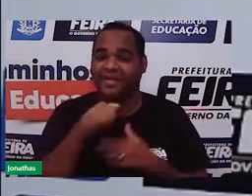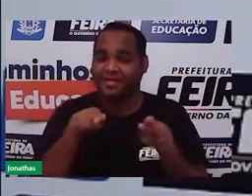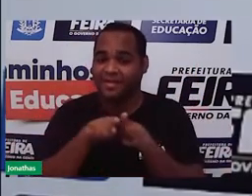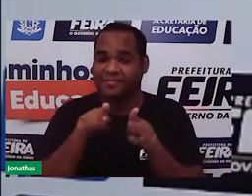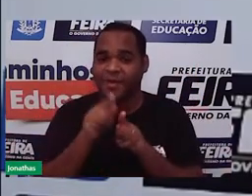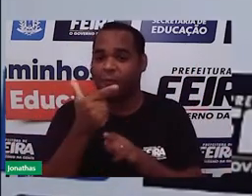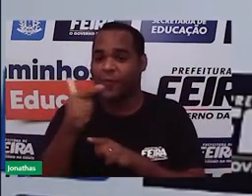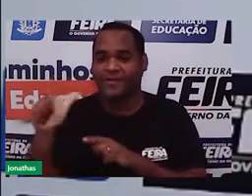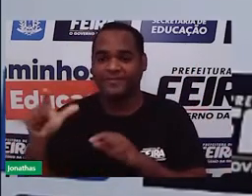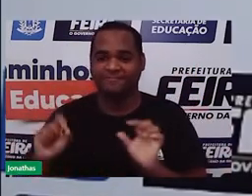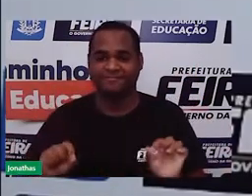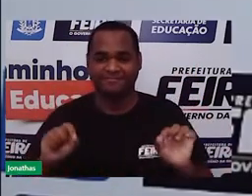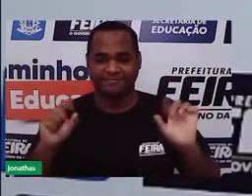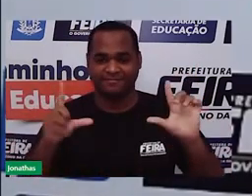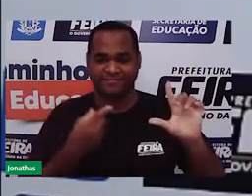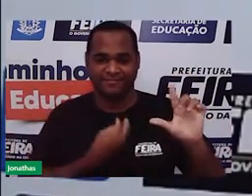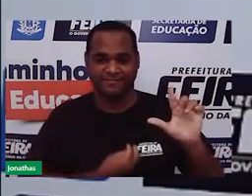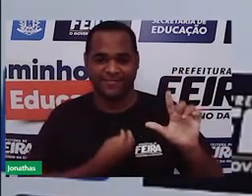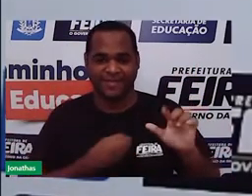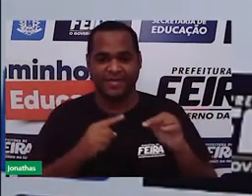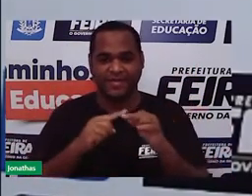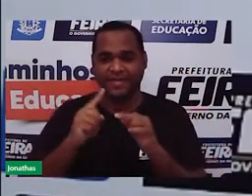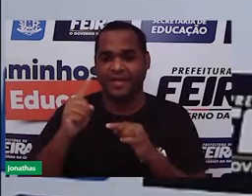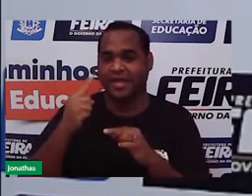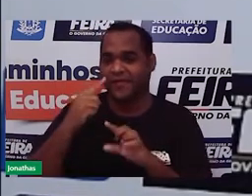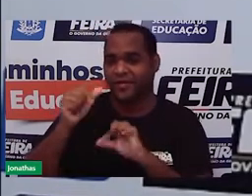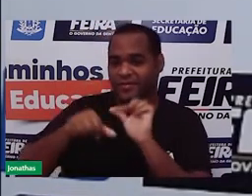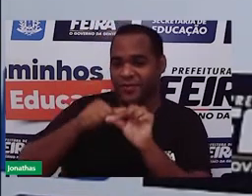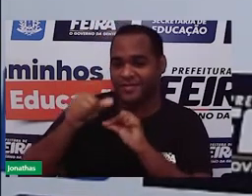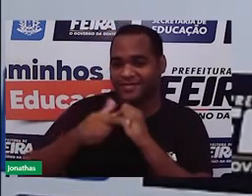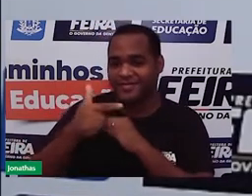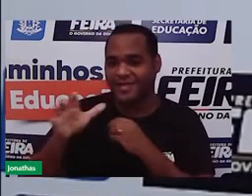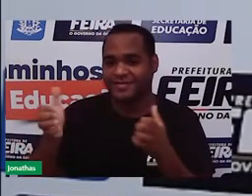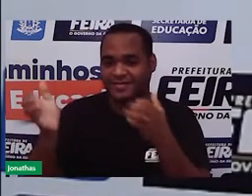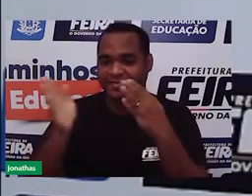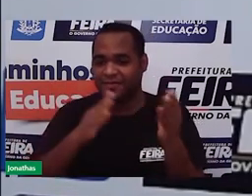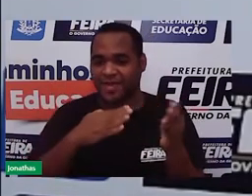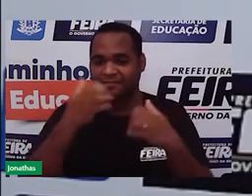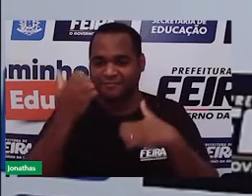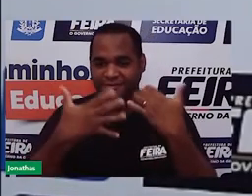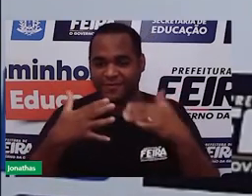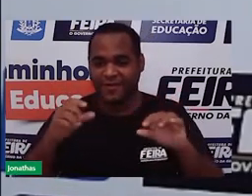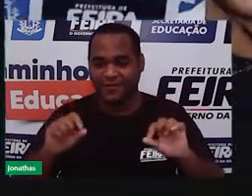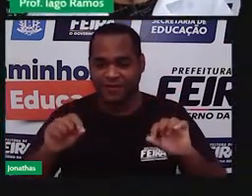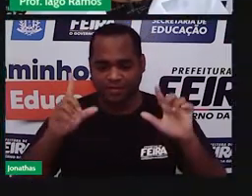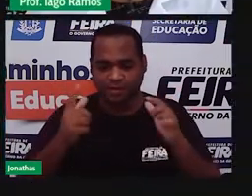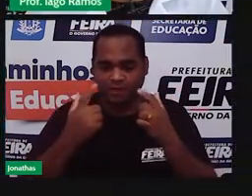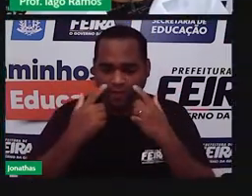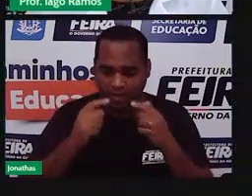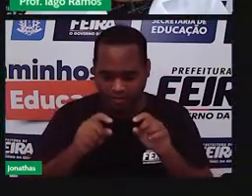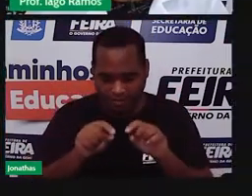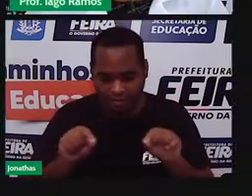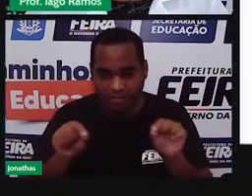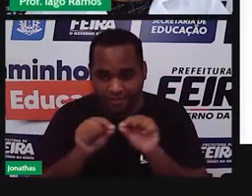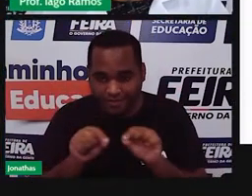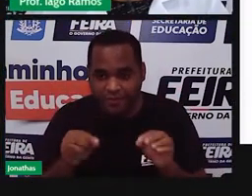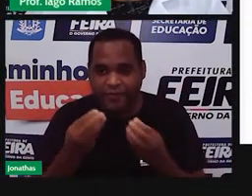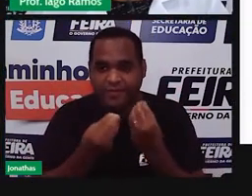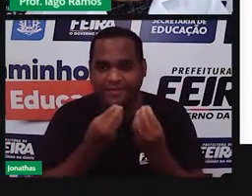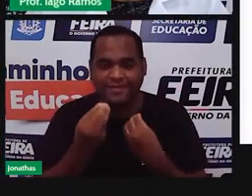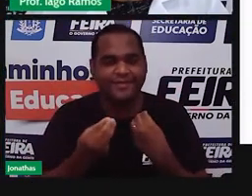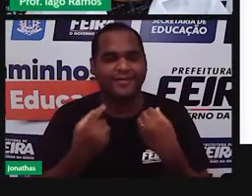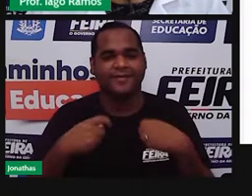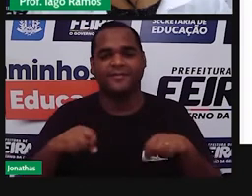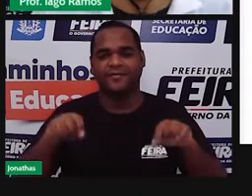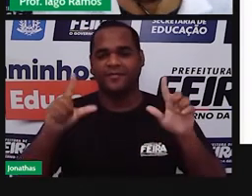tela aqui. Às vezes eu olho para baixo, só para ver os comandos direitinho. Vai